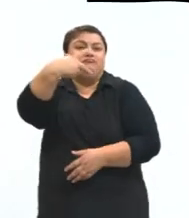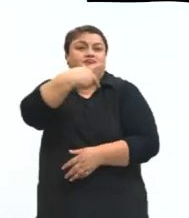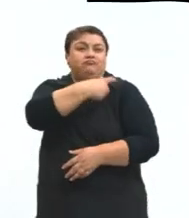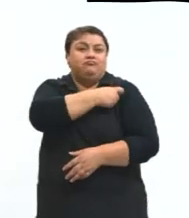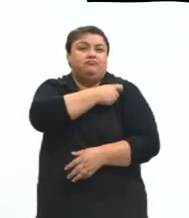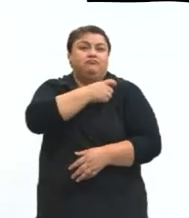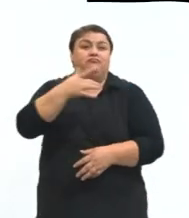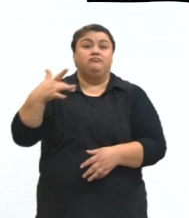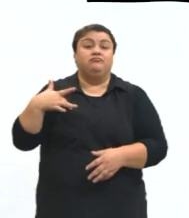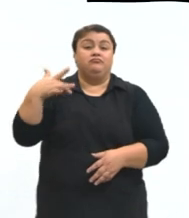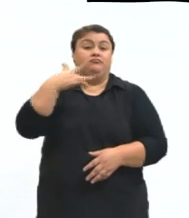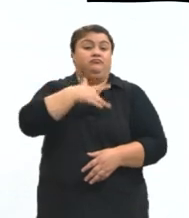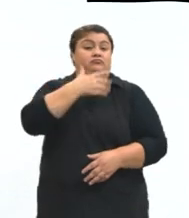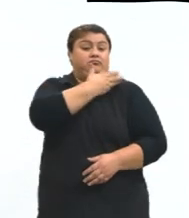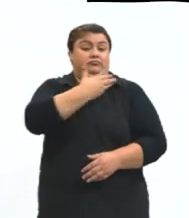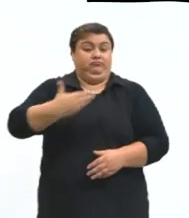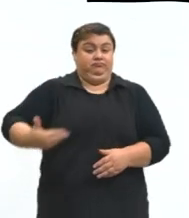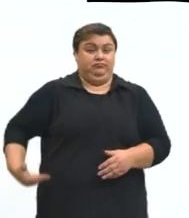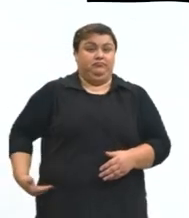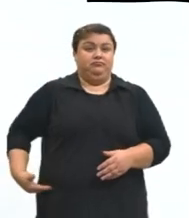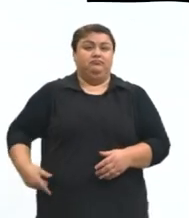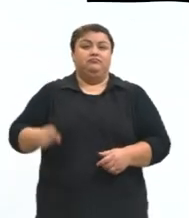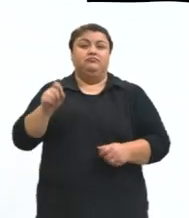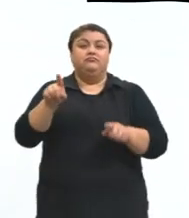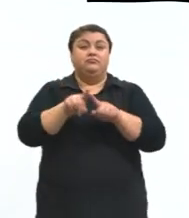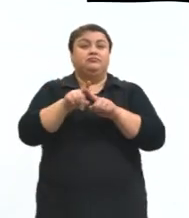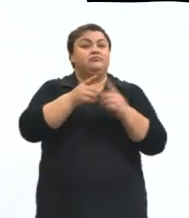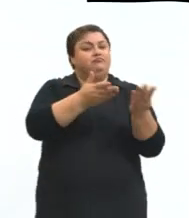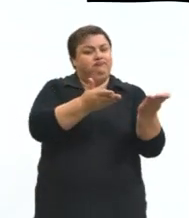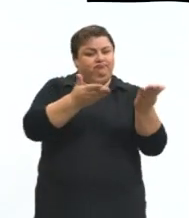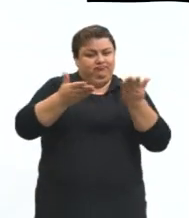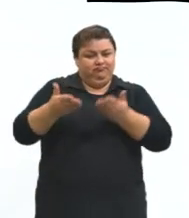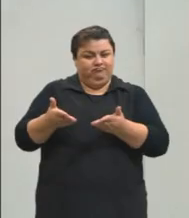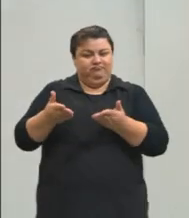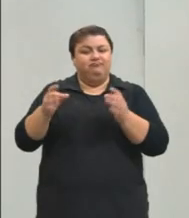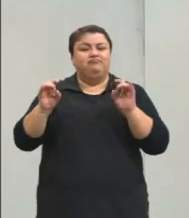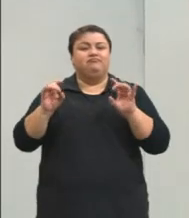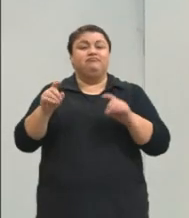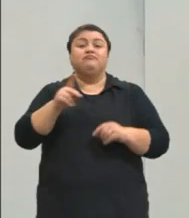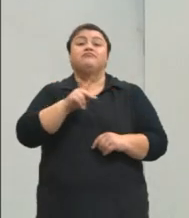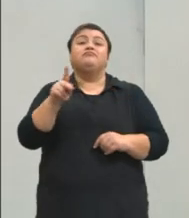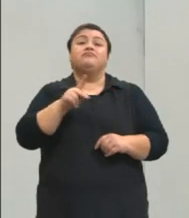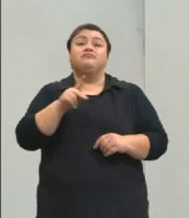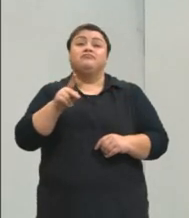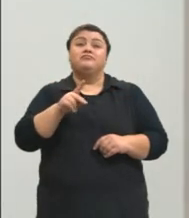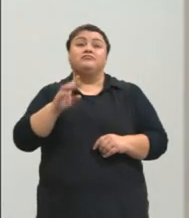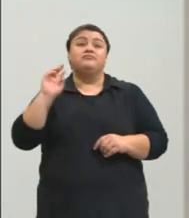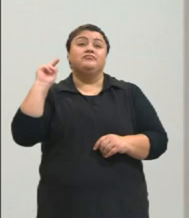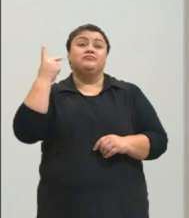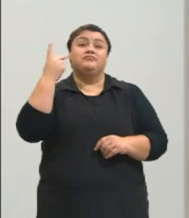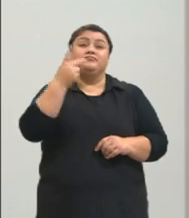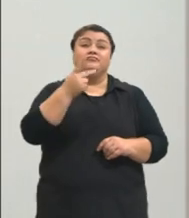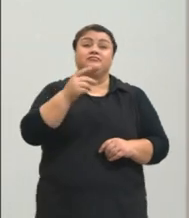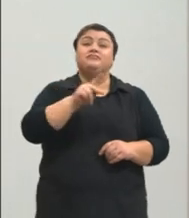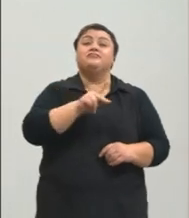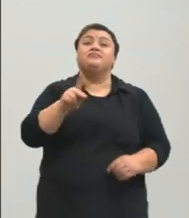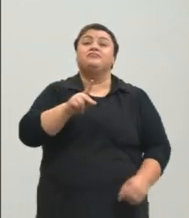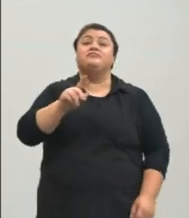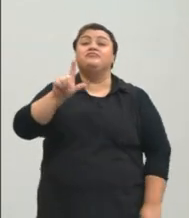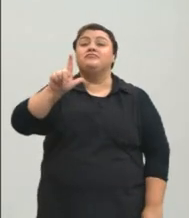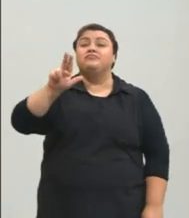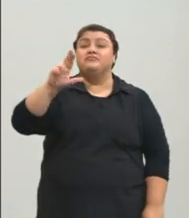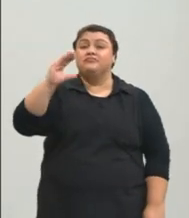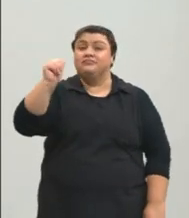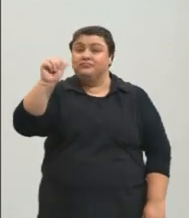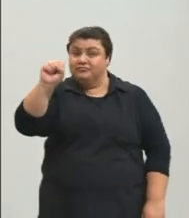e saúde pública, com um convidado todo especial, que é o professor de História, o professor Lucas.